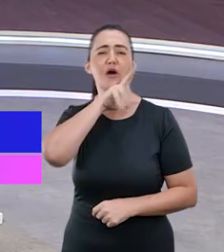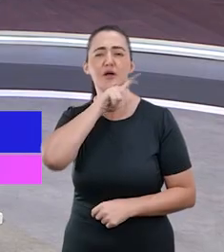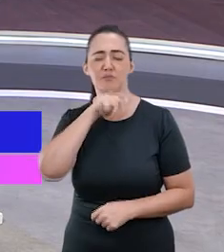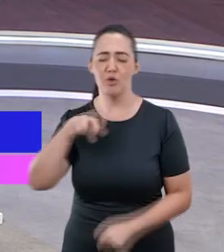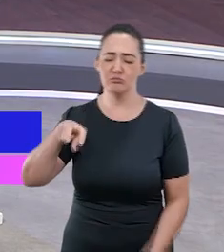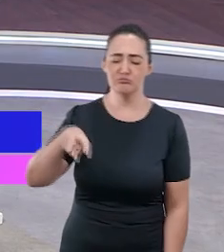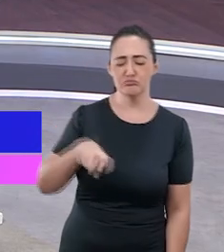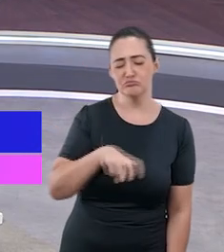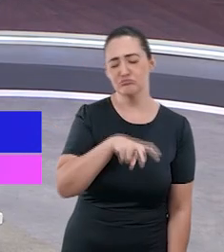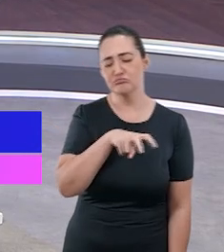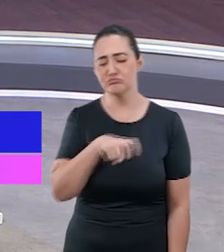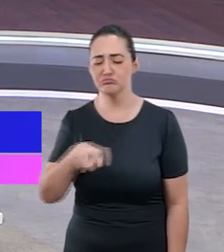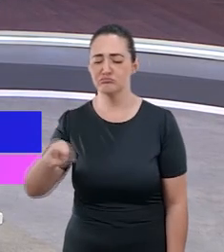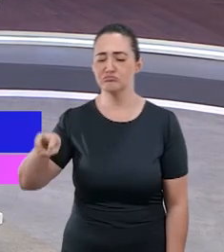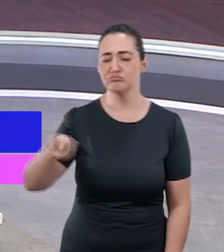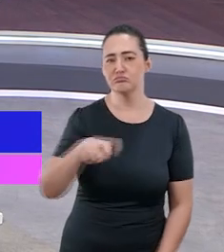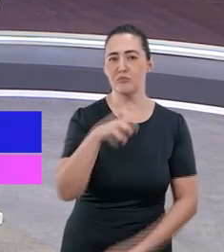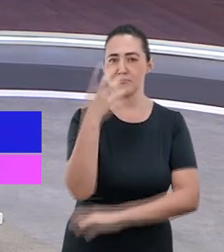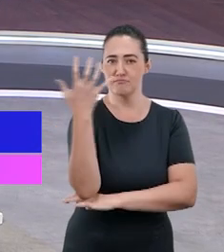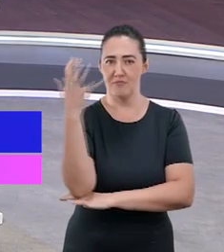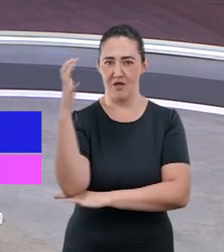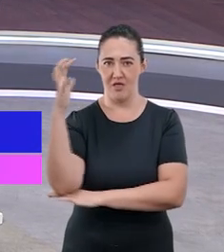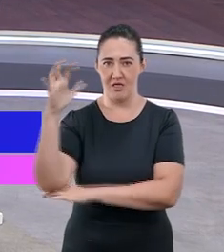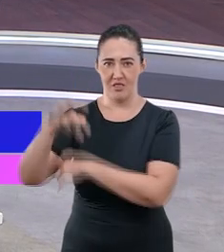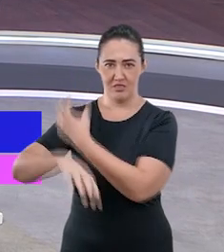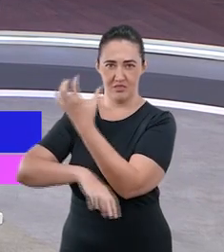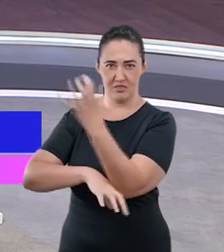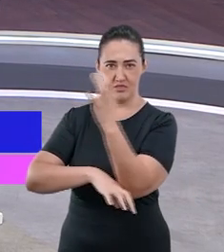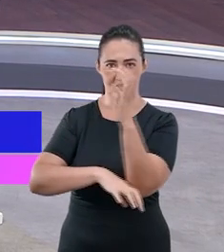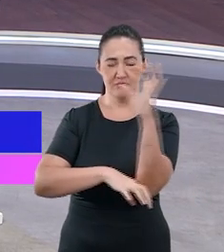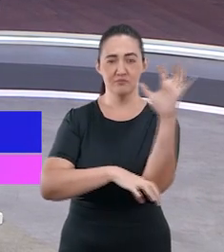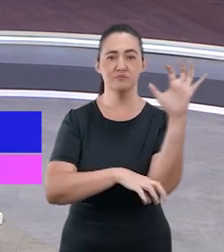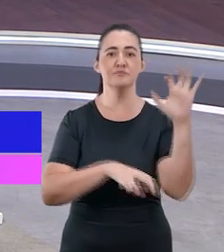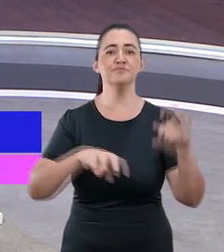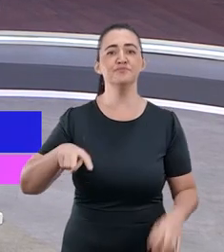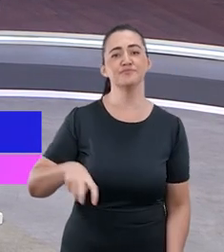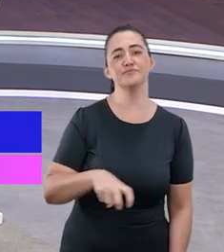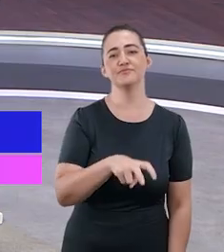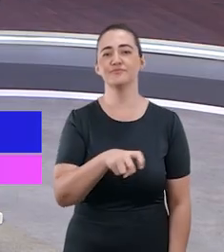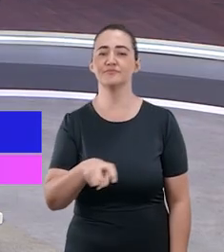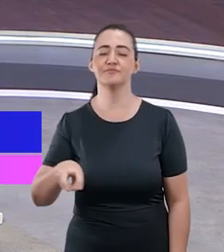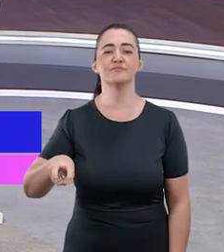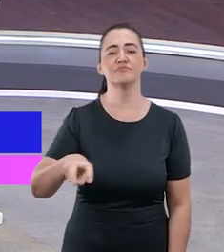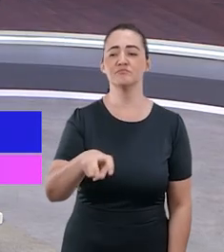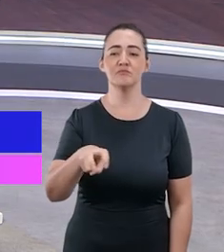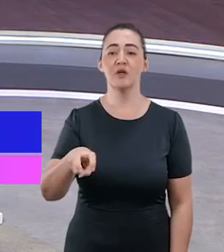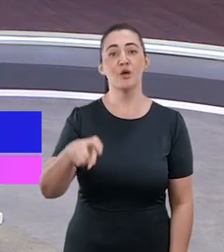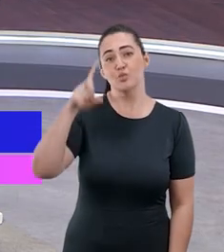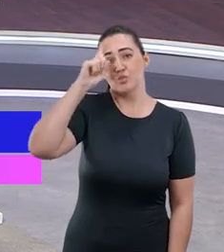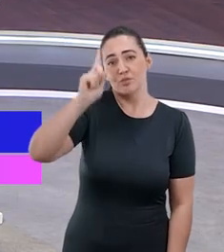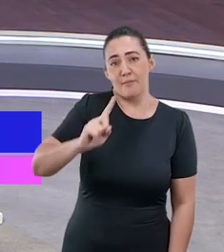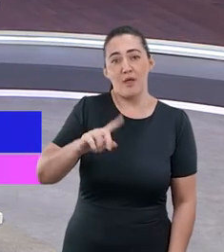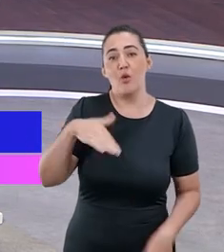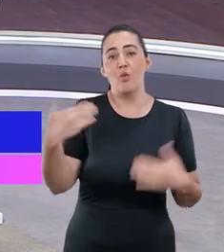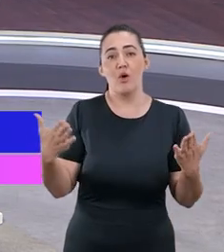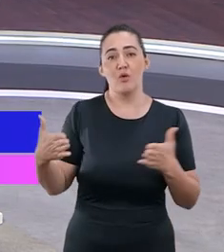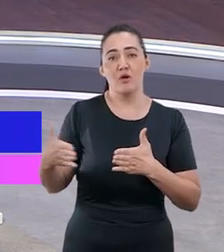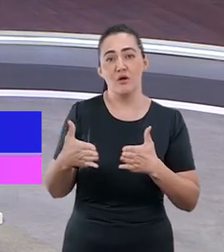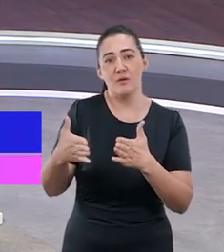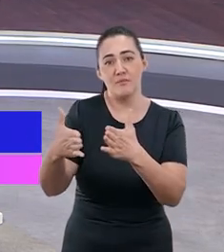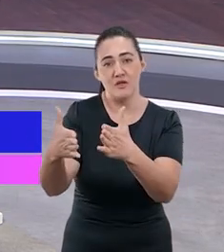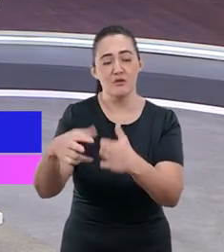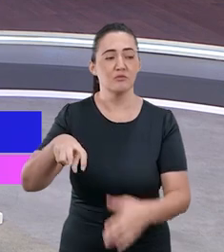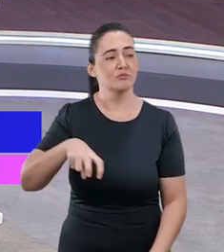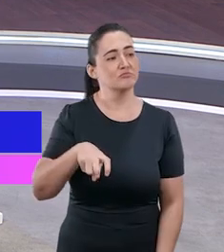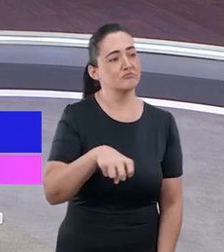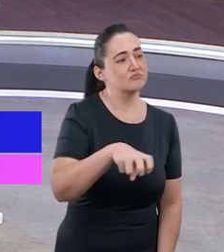meio da mata e ele foi fazendo o seu caminho sem muito ao certo saber como ir, ou para onde ele ia. Ele foi para um lado,